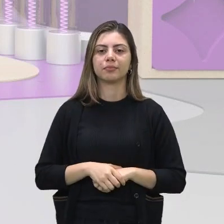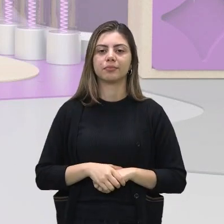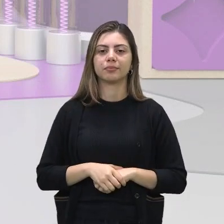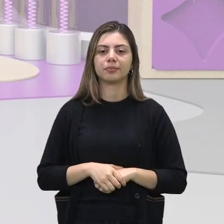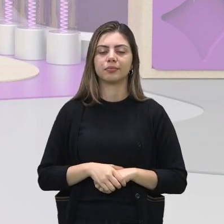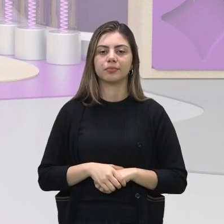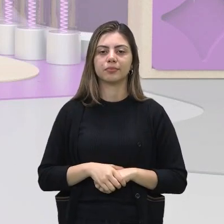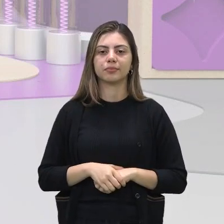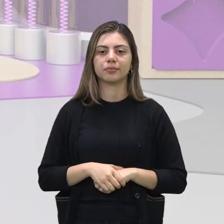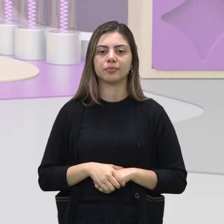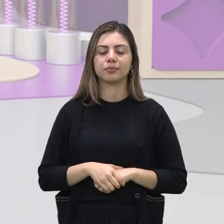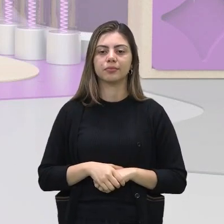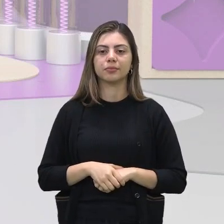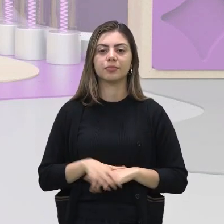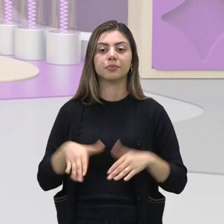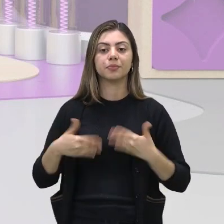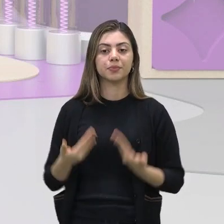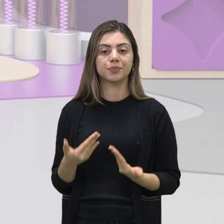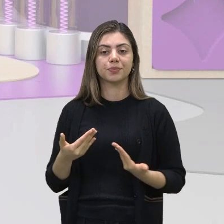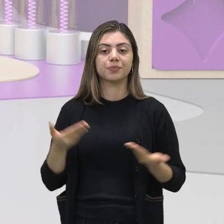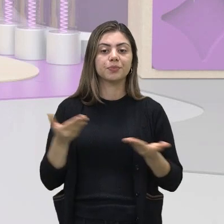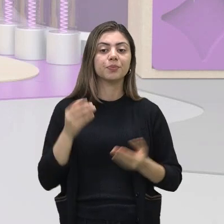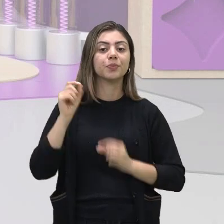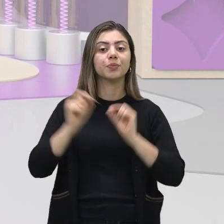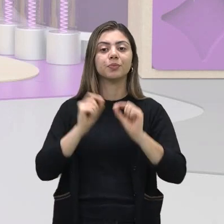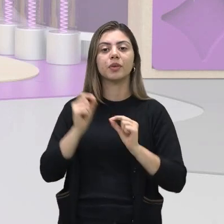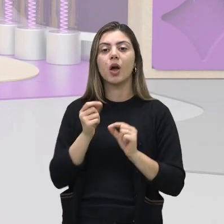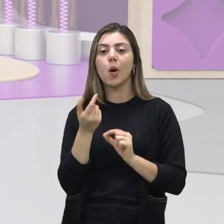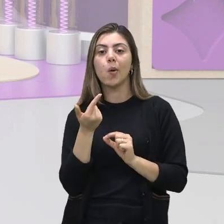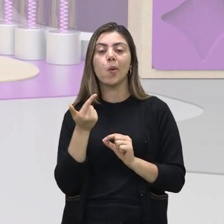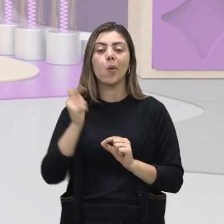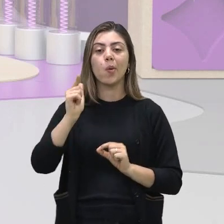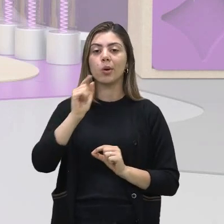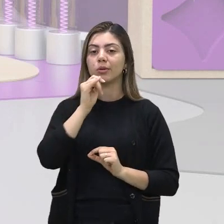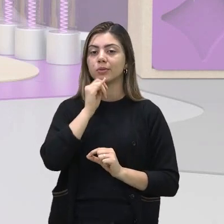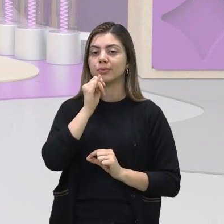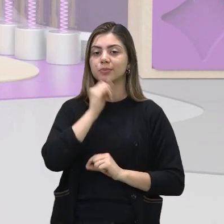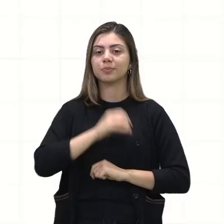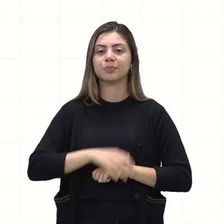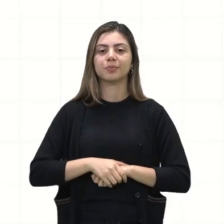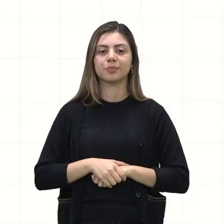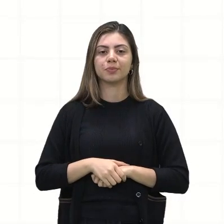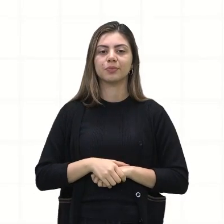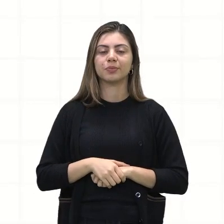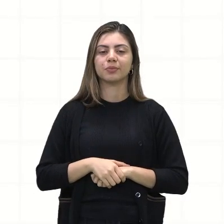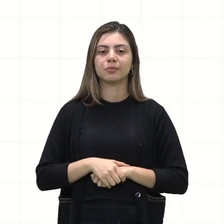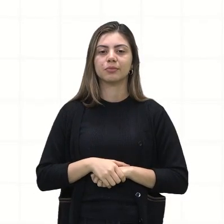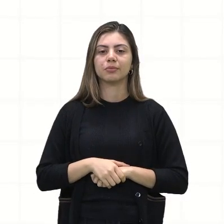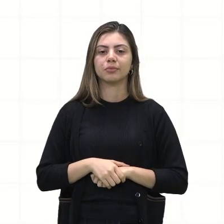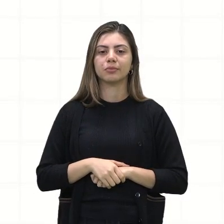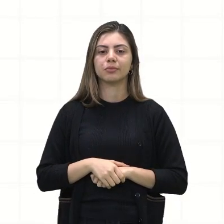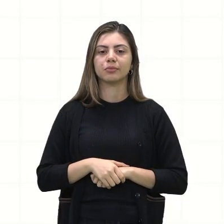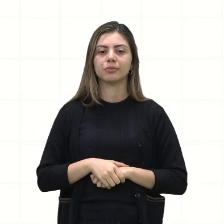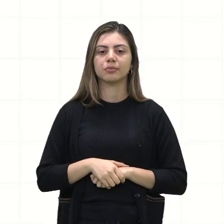lá, ó. Vamos então agora para mais um desenho. Verifica comigo.